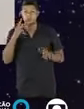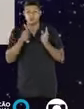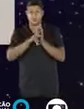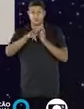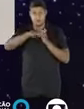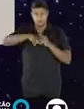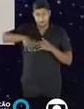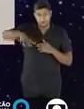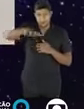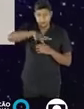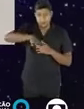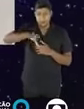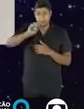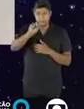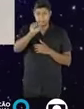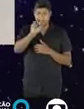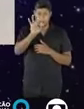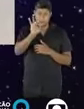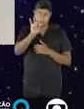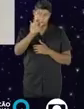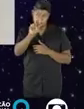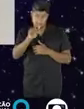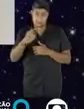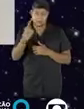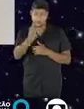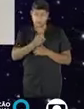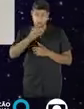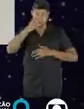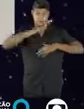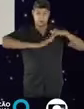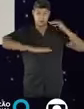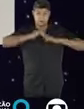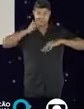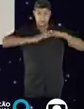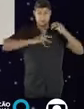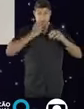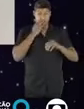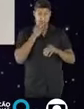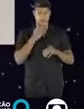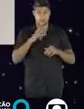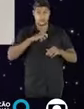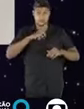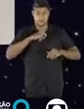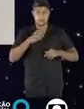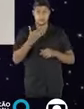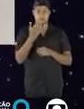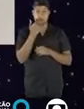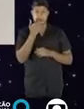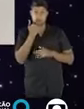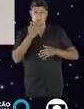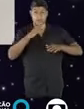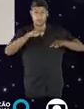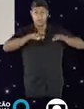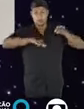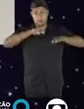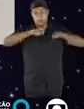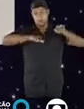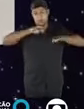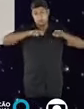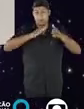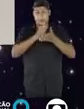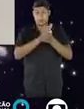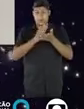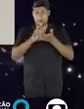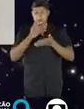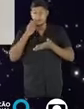de safra, porque nós, nutricionistas, prescrevemos dietas equilibradas e muitas vezes as pessoas pensam assim, ah, vou